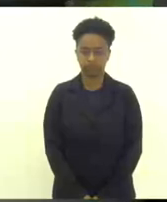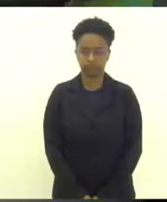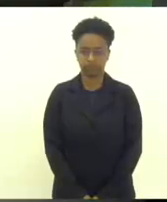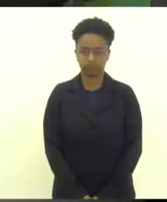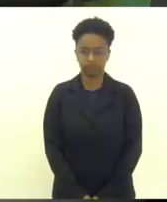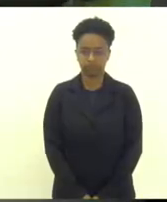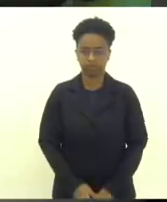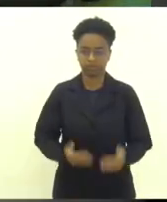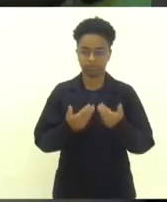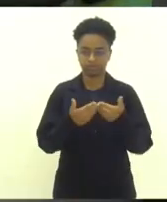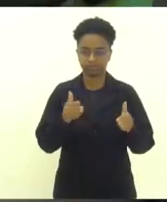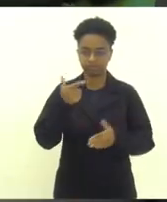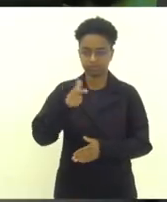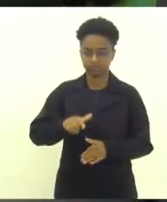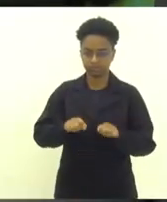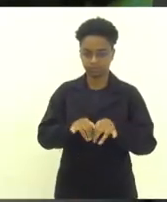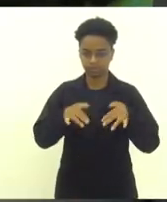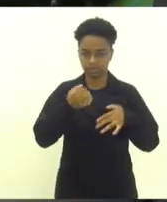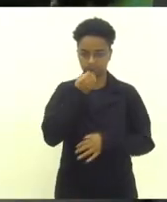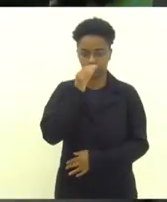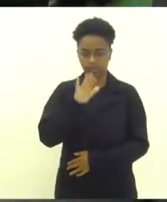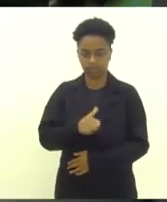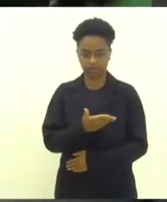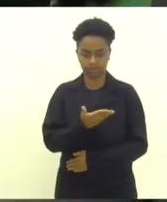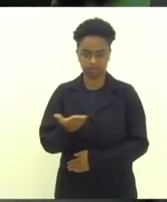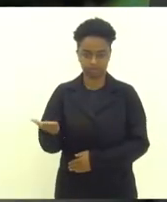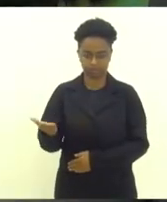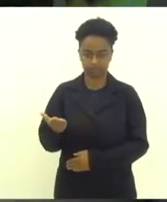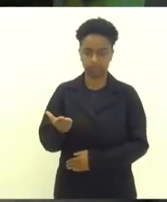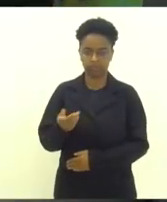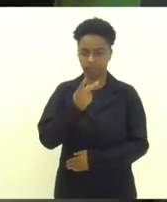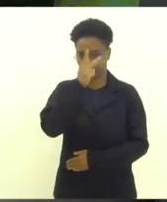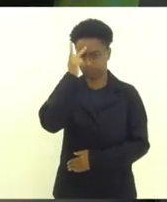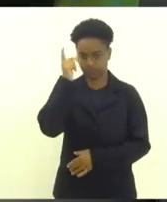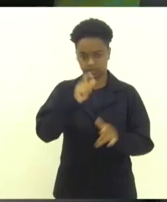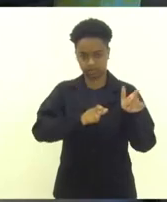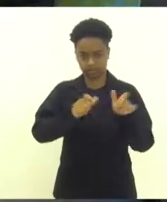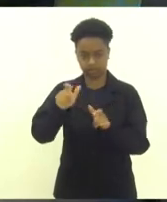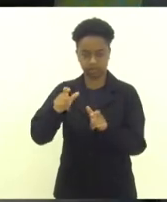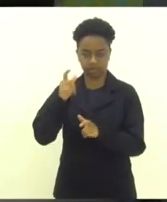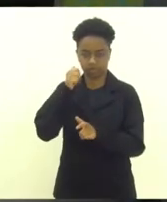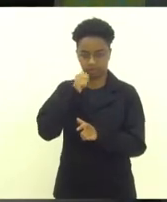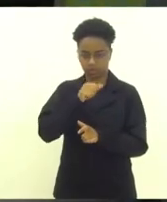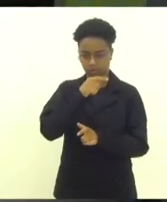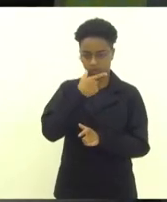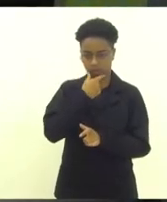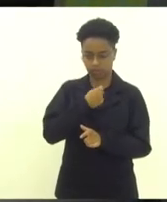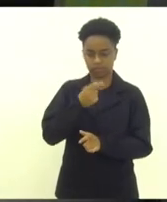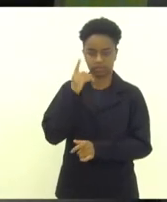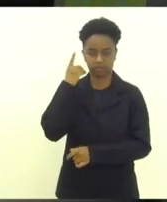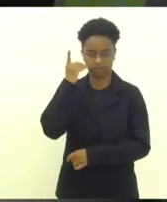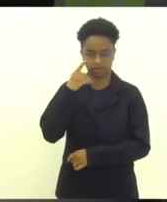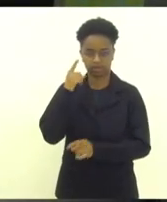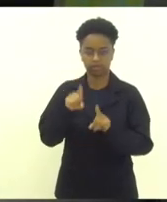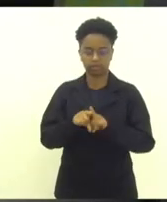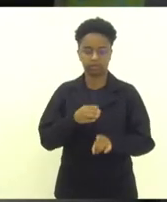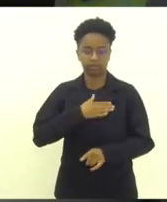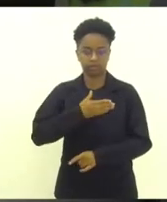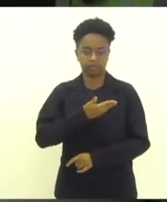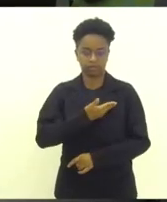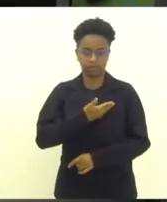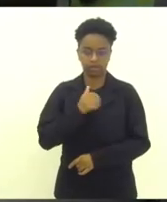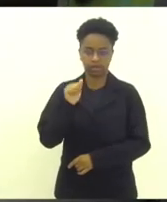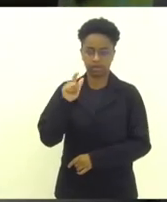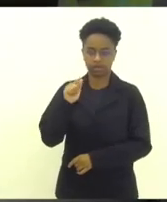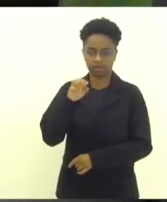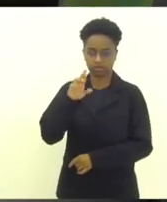está reaberto a sessão boa tarde senhores e senhoras de Deputados meu querido amigo Alexandre Freitas ali Dona Marta